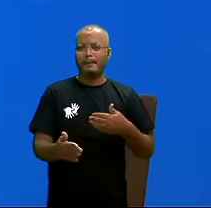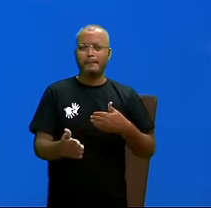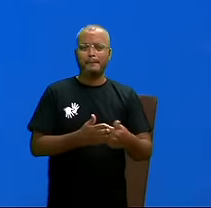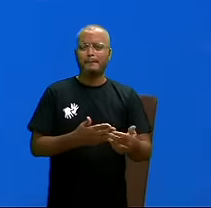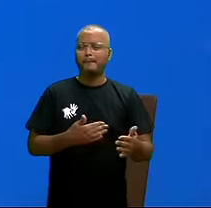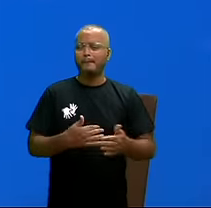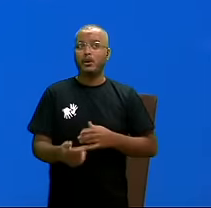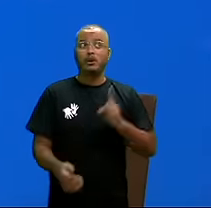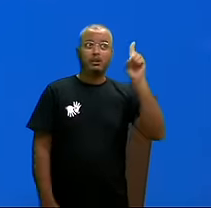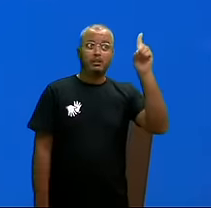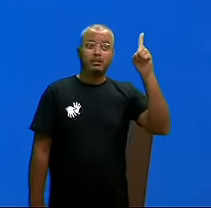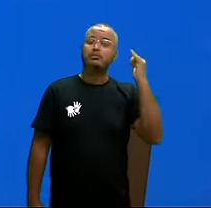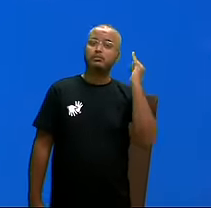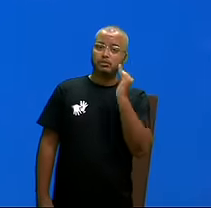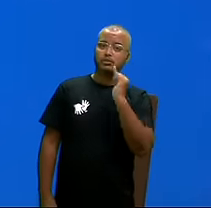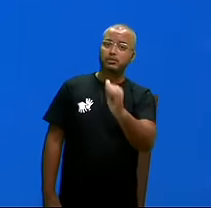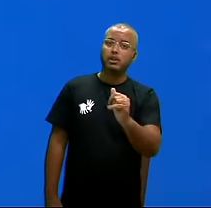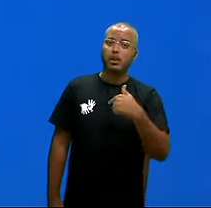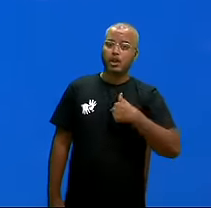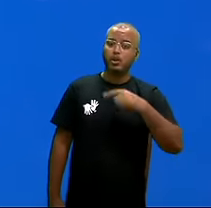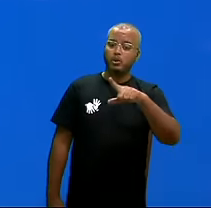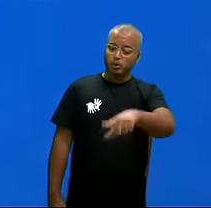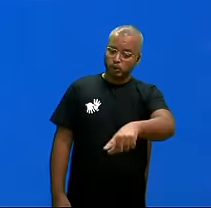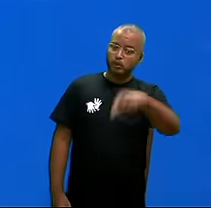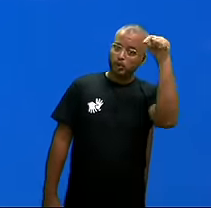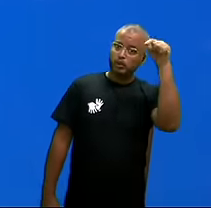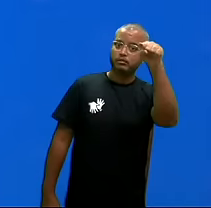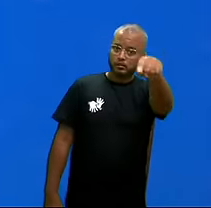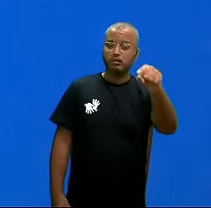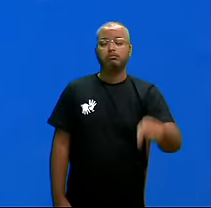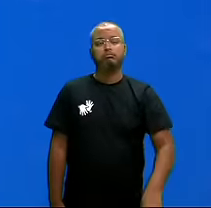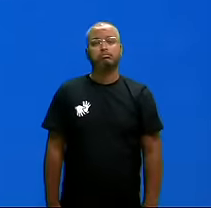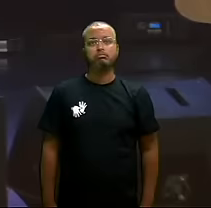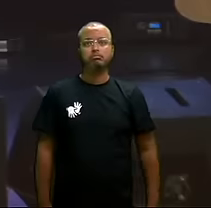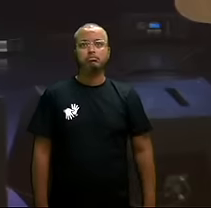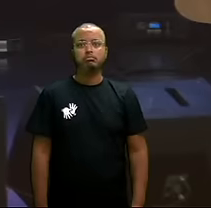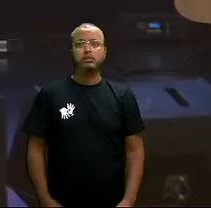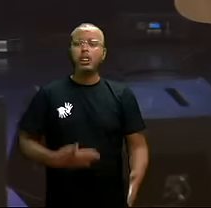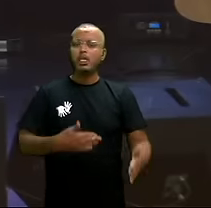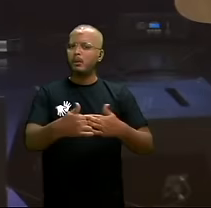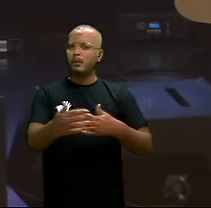pior. Deus diz, mas fui eu que te escolhi.